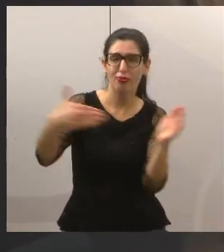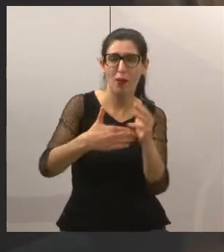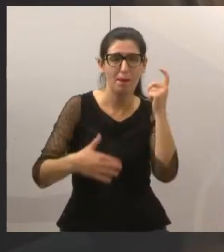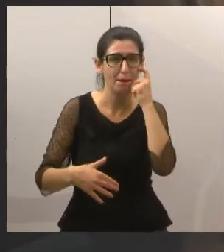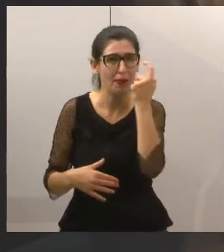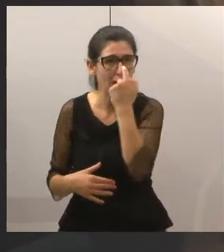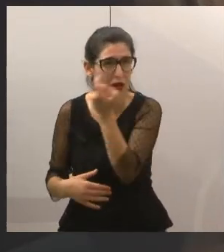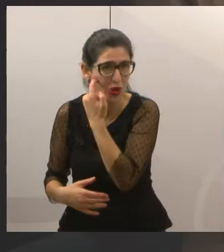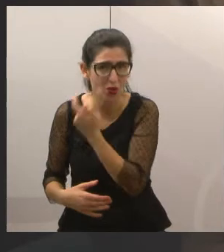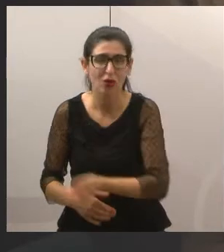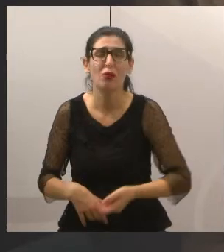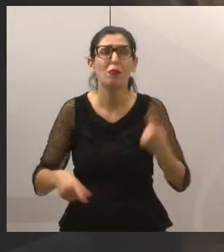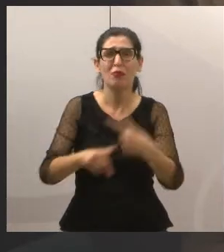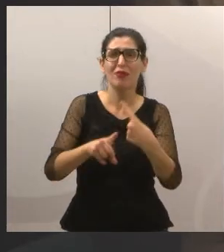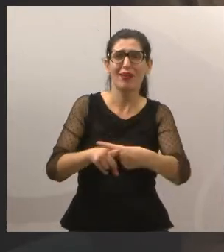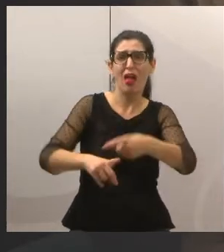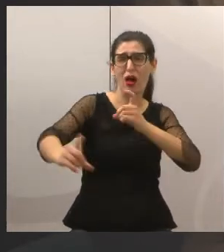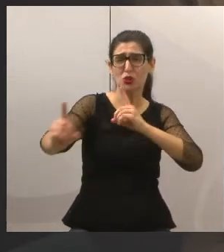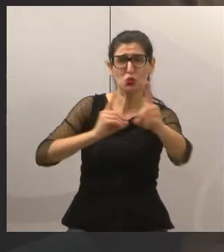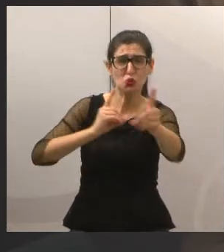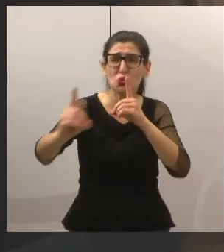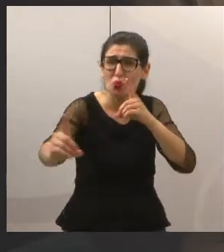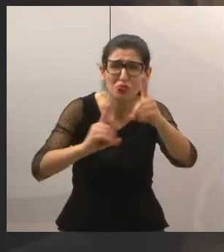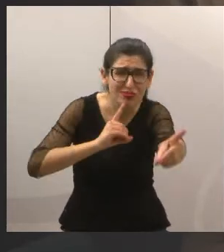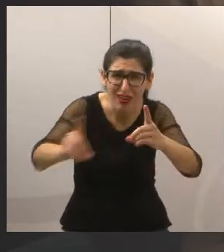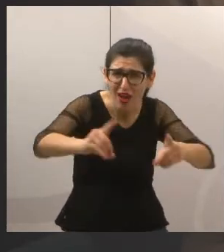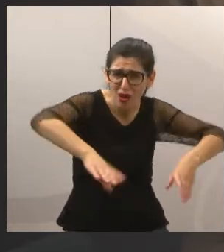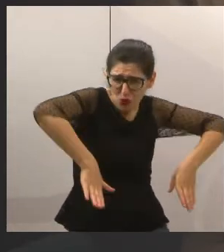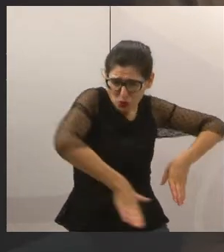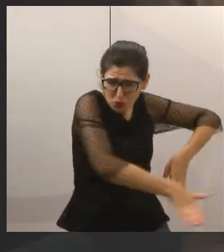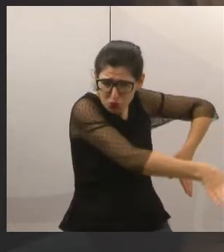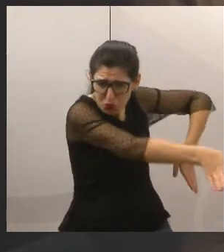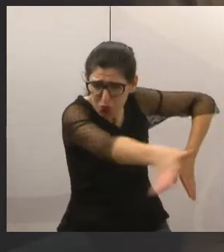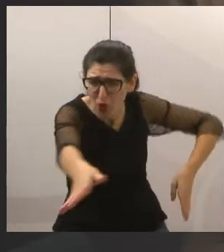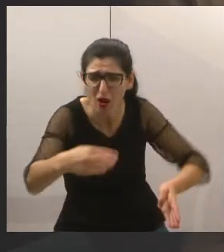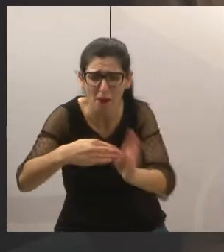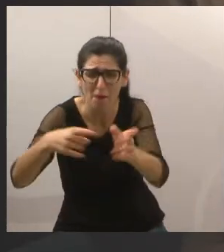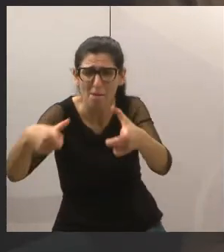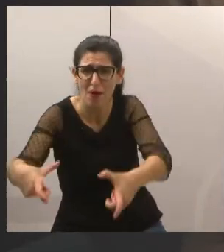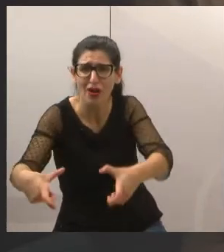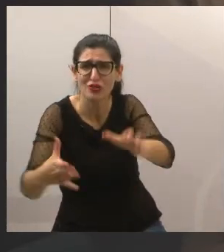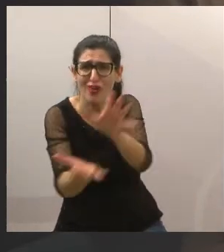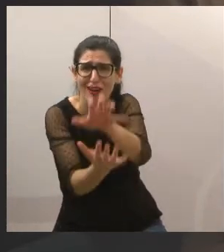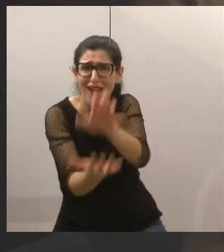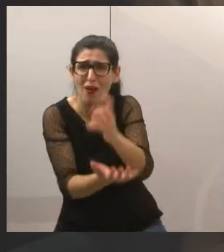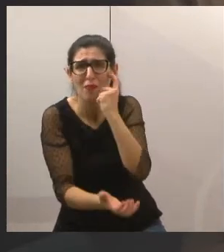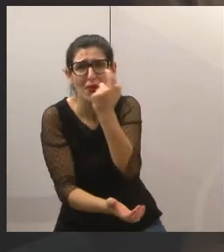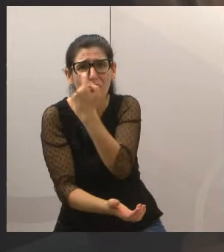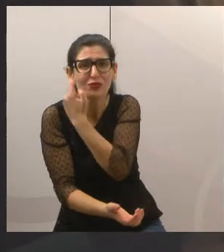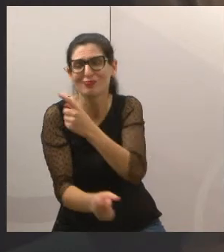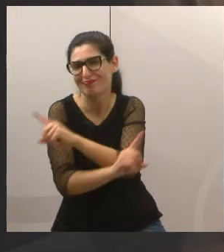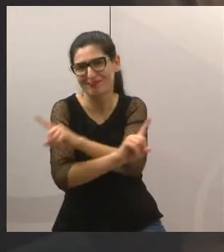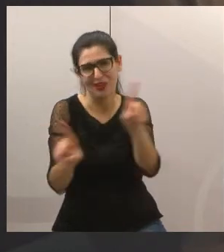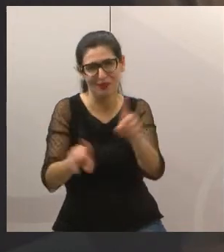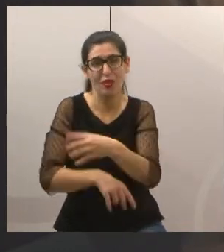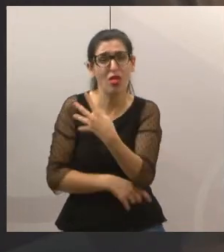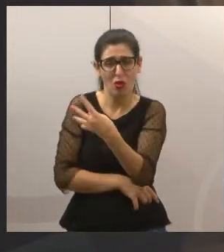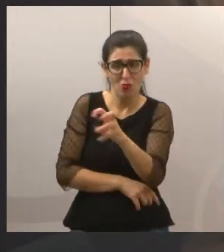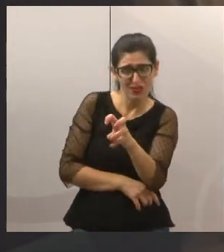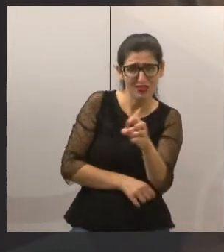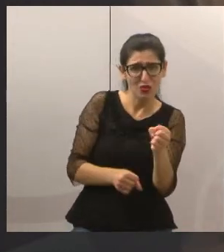A entrada de Dutra não é entrada de bairro, que é o Parque Minha Lua. Há 45 anos eu moro